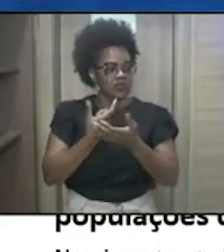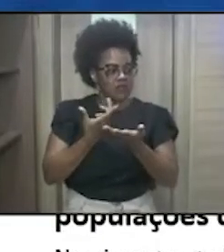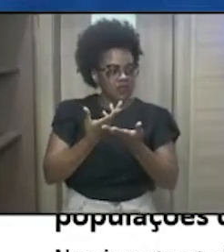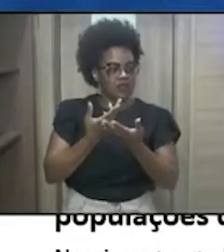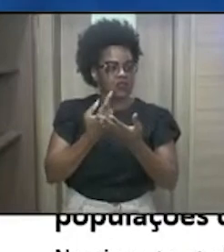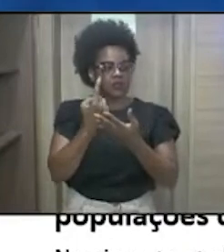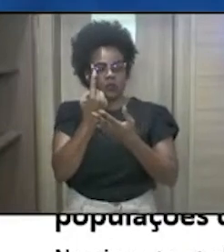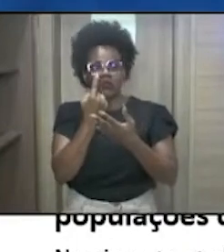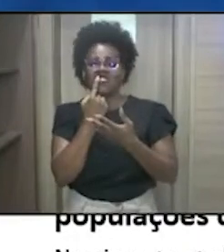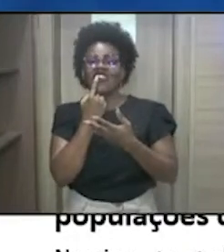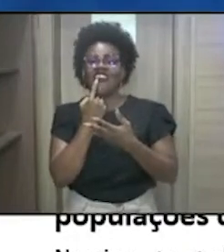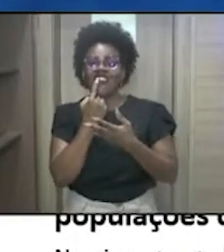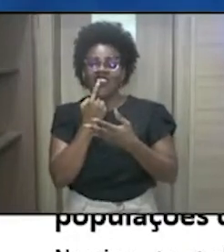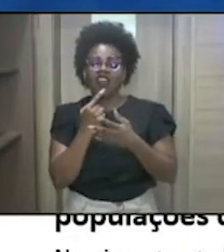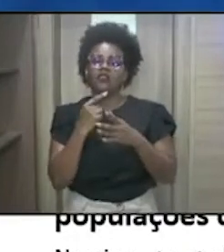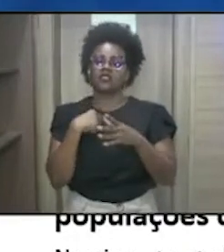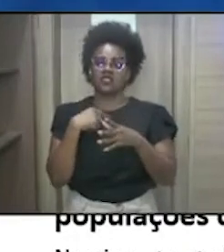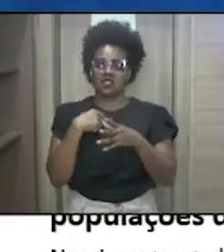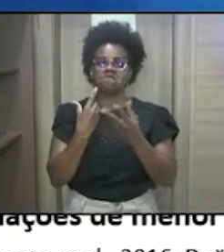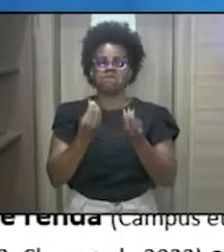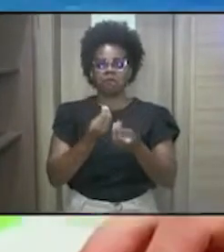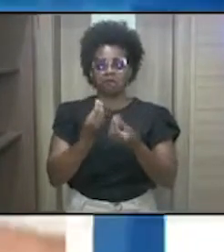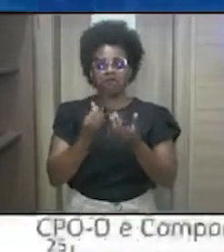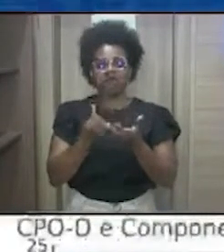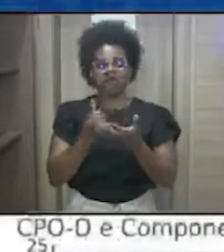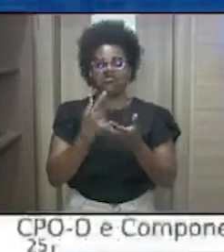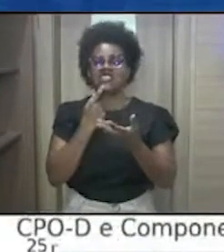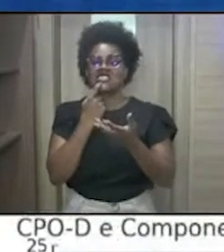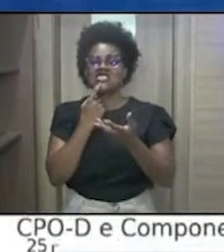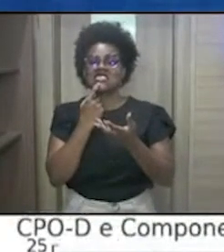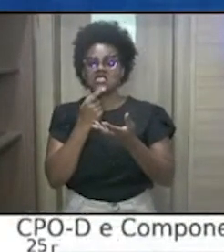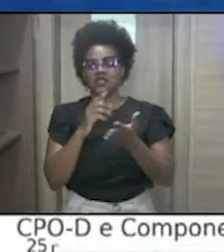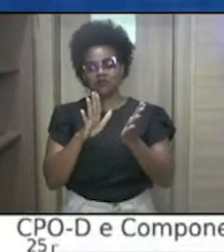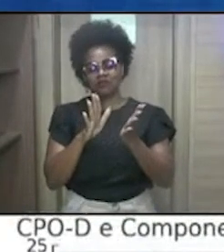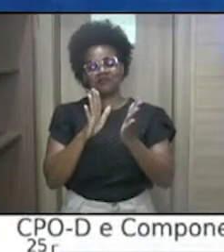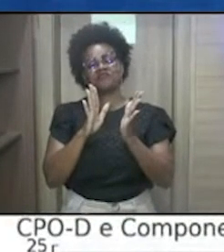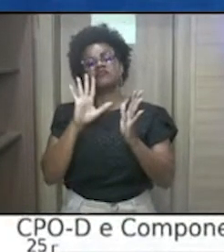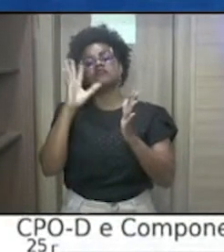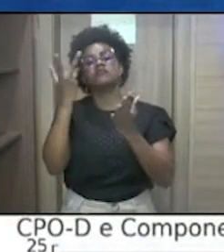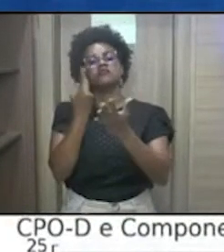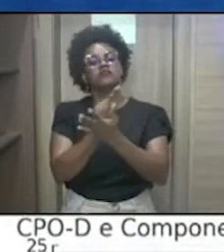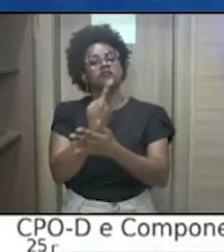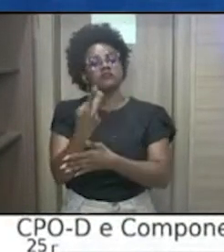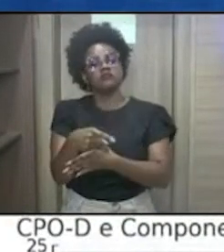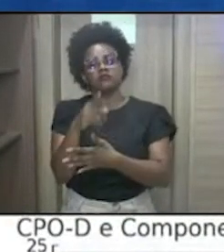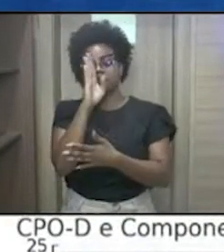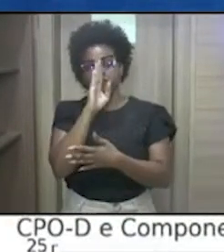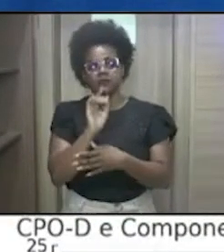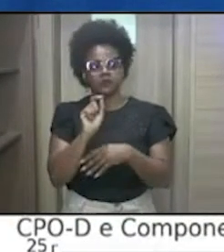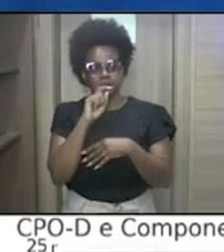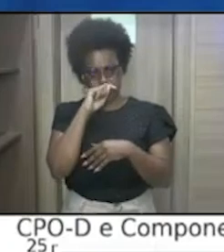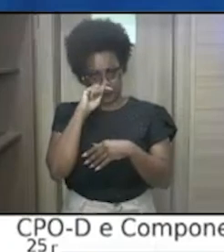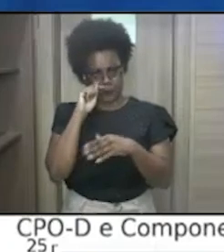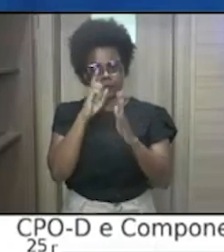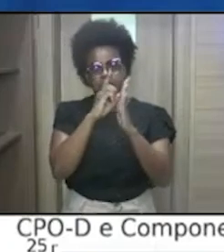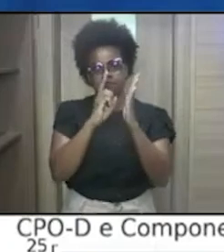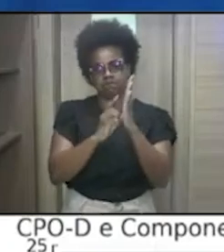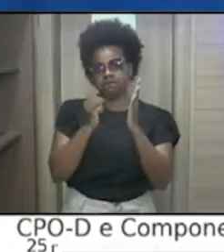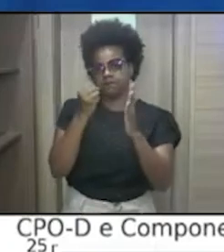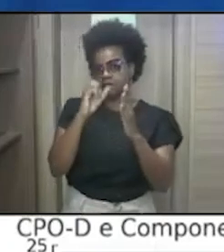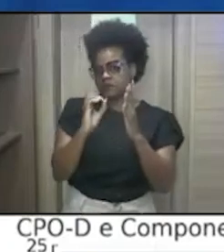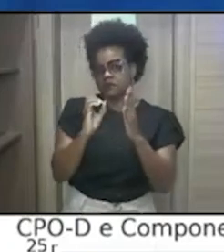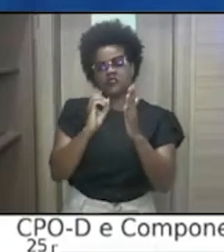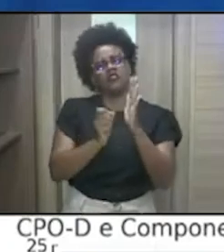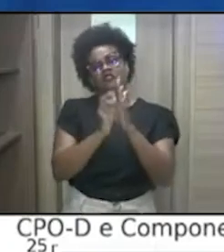comum por doença periodontal na arcada inferior. O que acontece, então, no Brasil? O Brasil realizou, desde a década de 80,